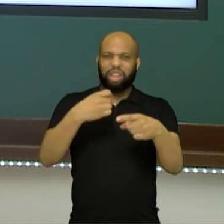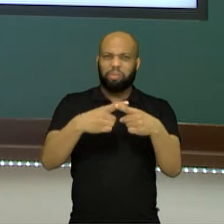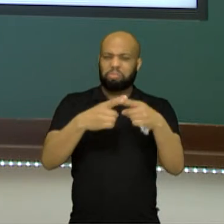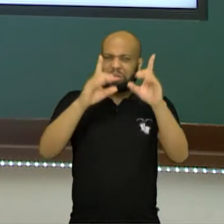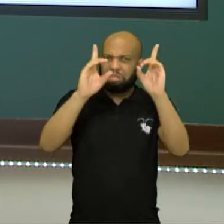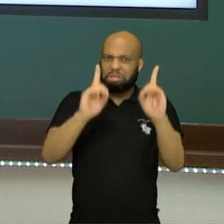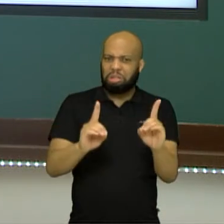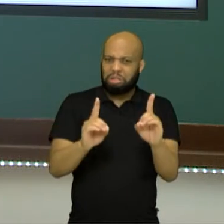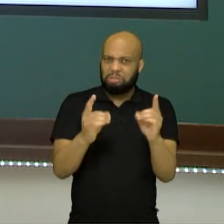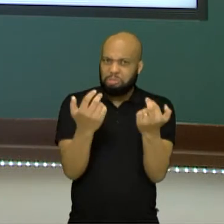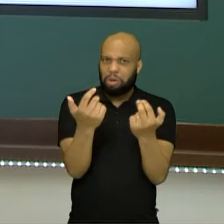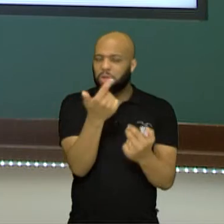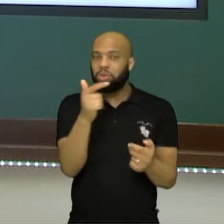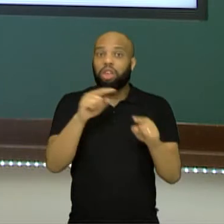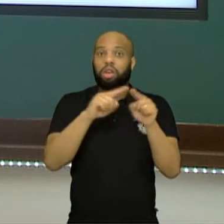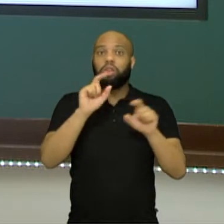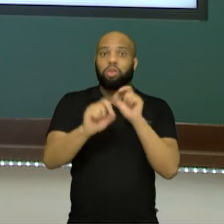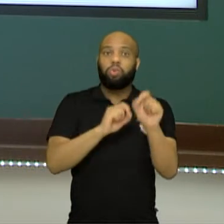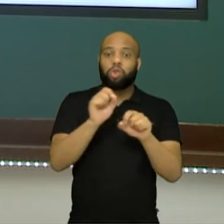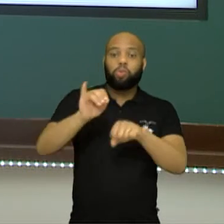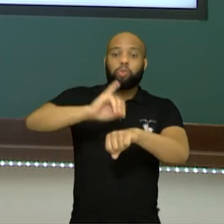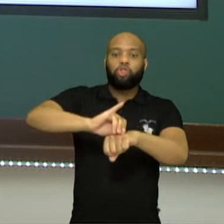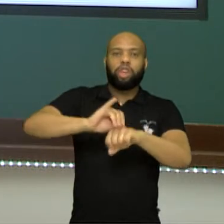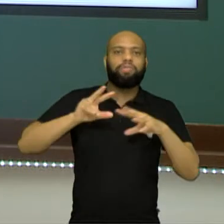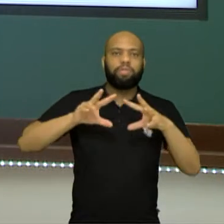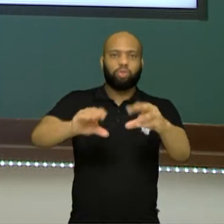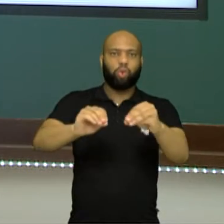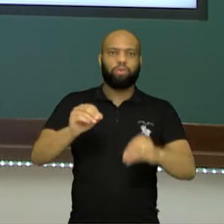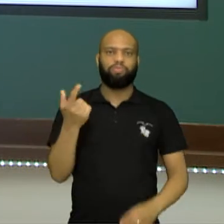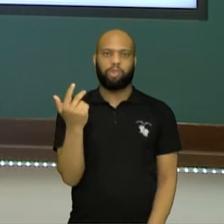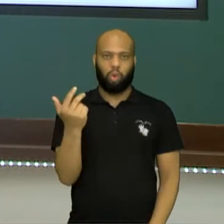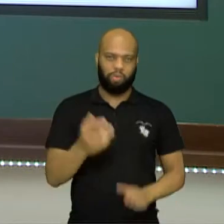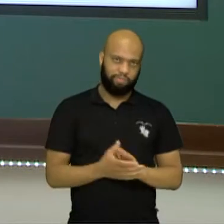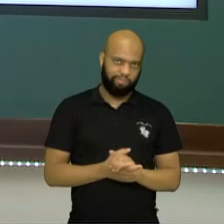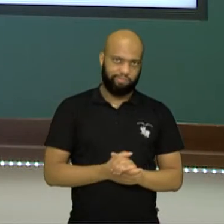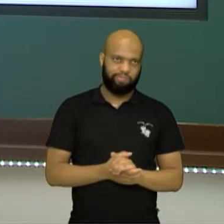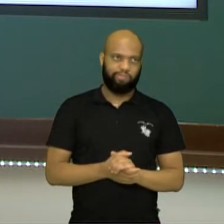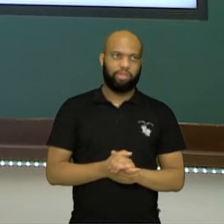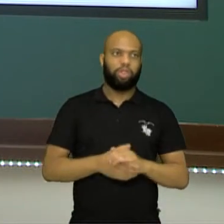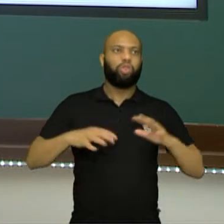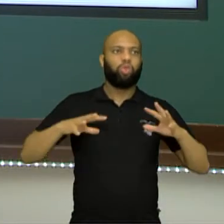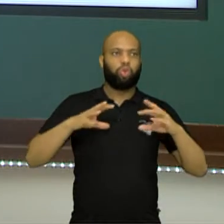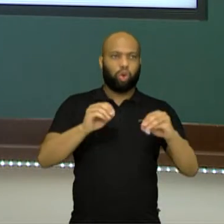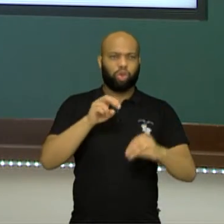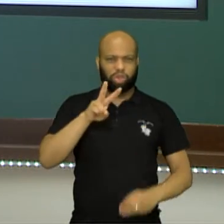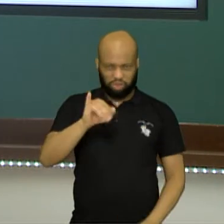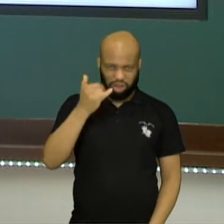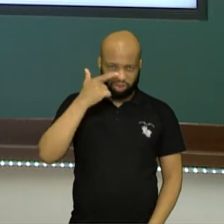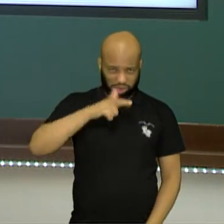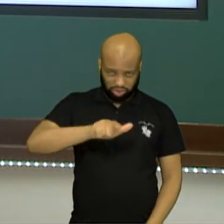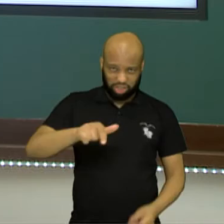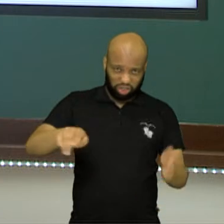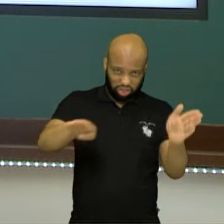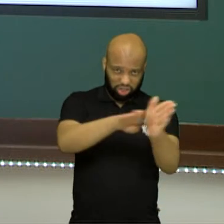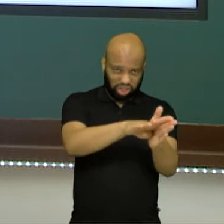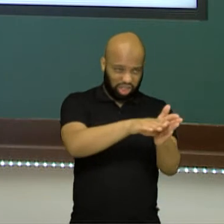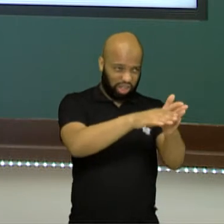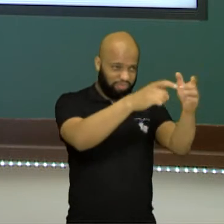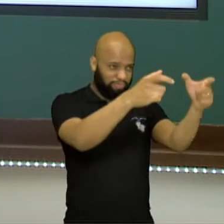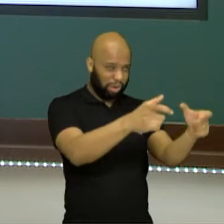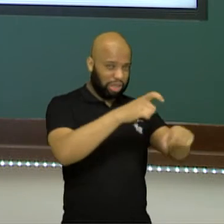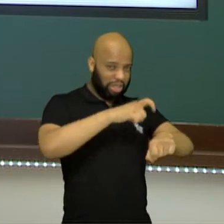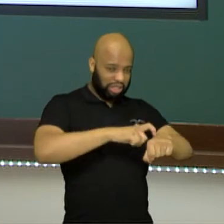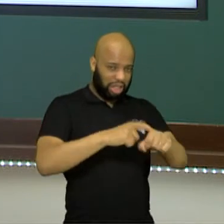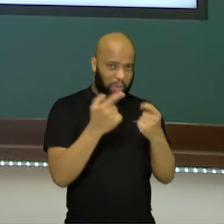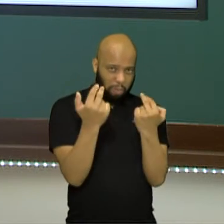igual, mas a ferramenta igual para todos. A mesma bicicleta. Todos vão conseguir chegar da mesma maneira, no mesmo